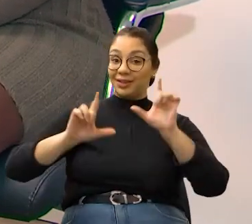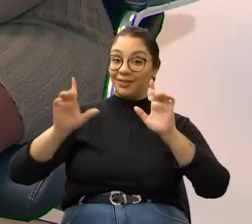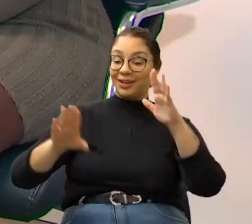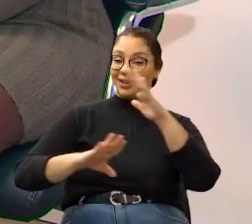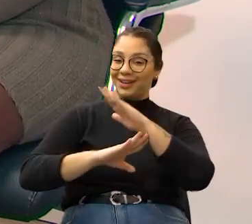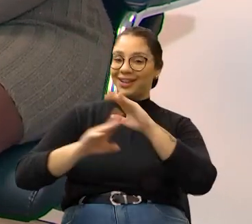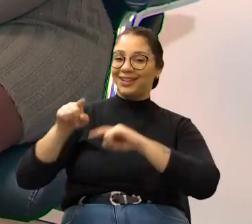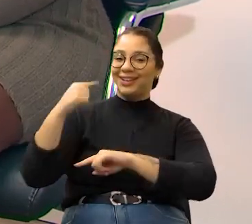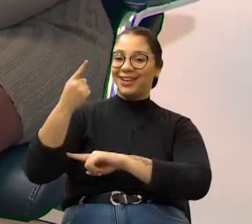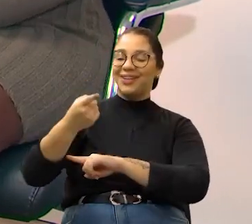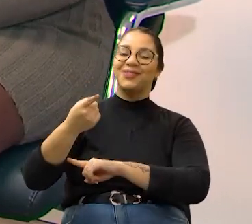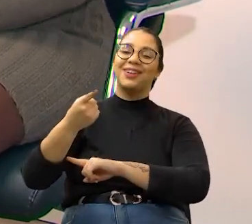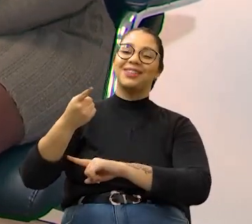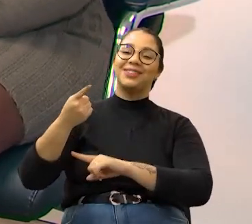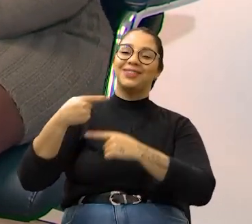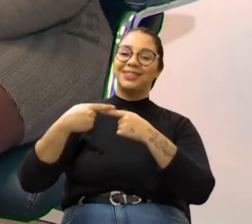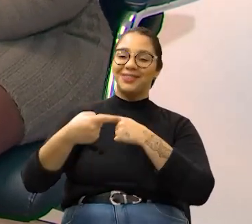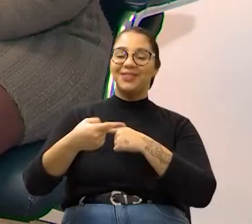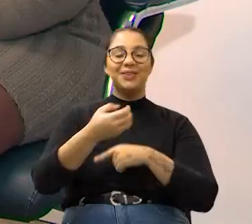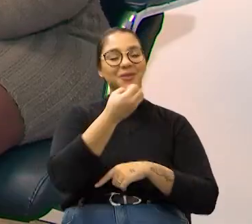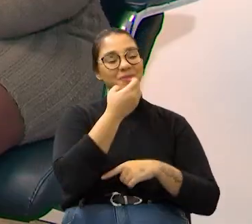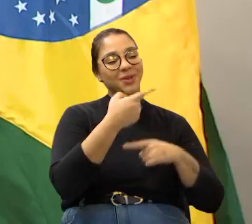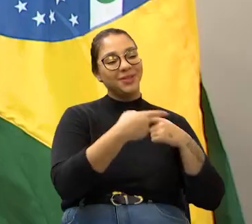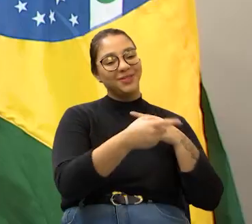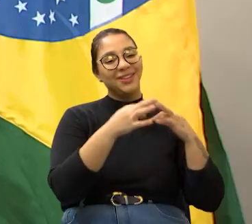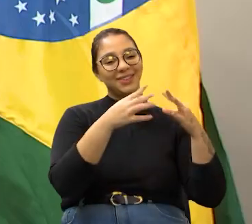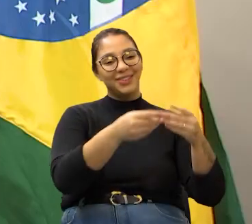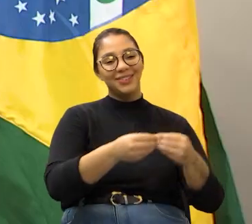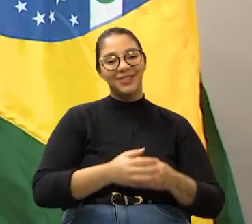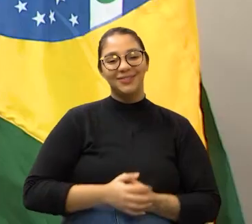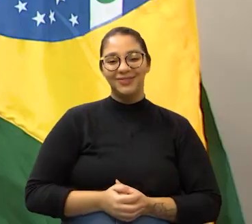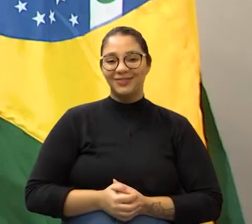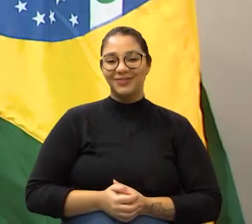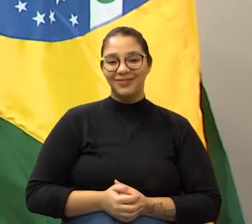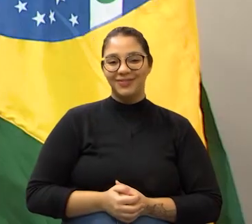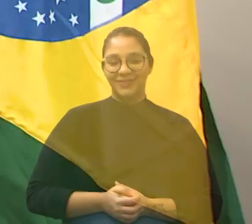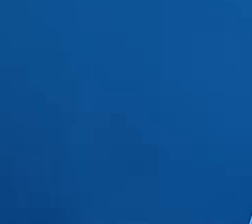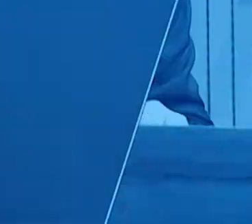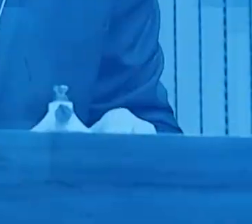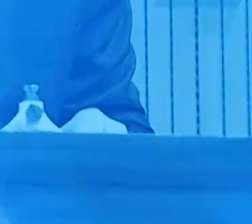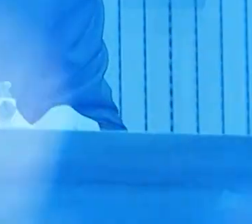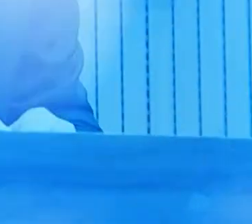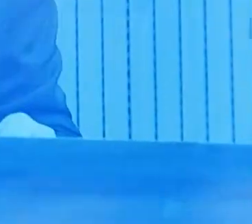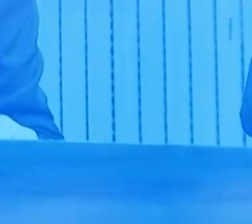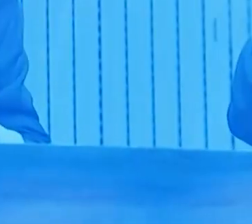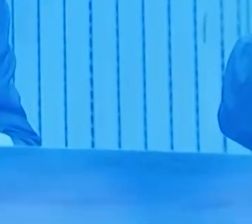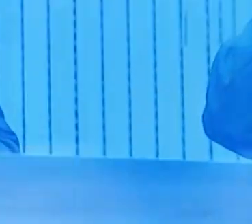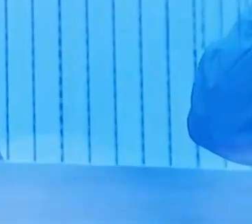acompanha aqui pela TV Câmara Campinas. Até a próxima semana. Até a próxima semana. Boa semana a todos.